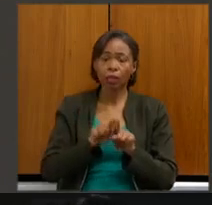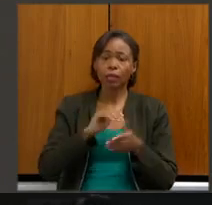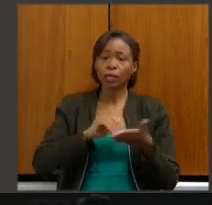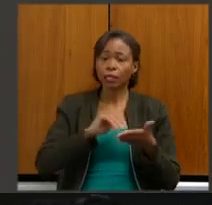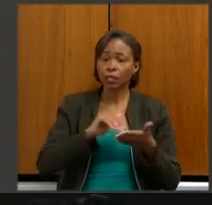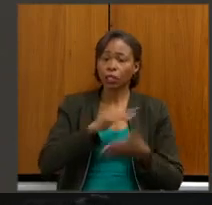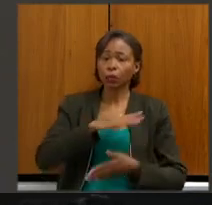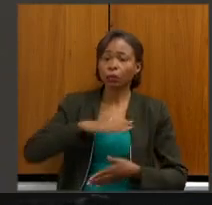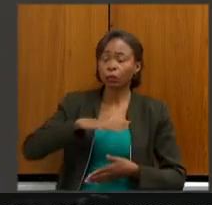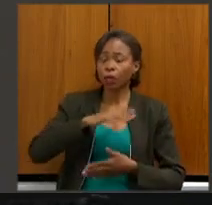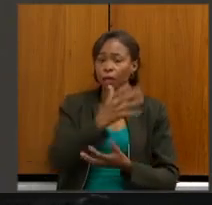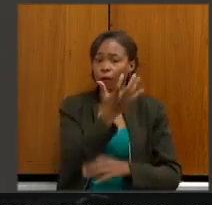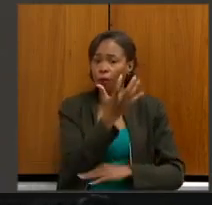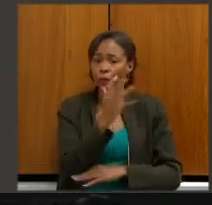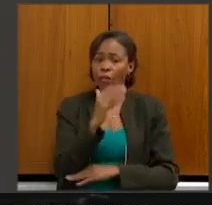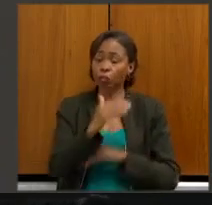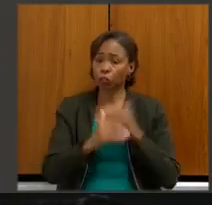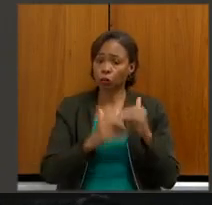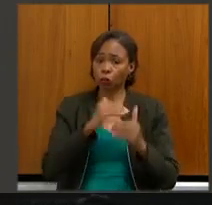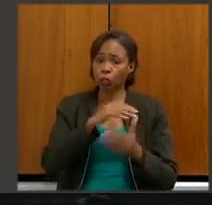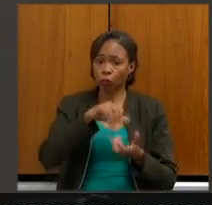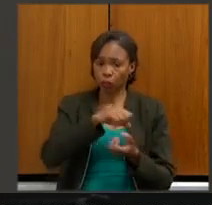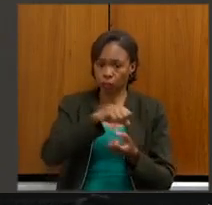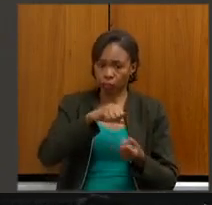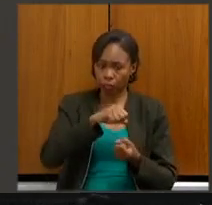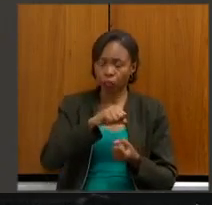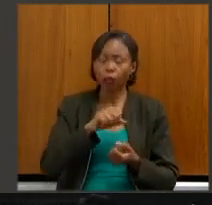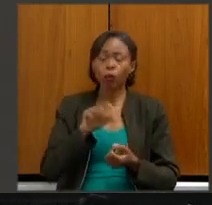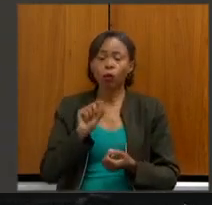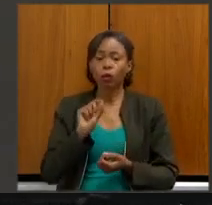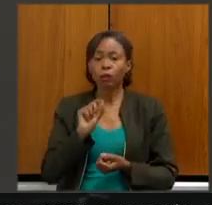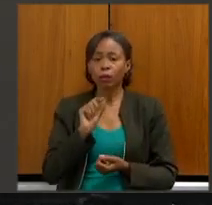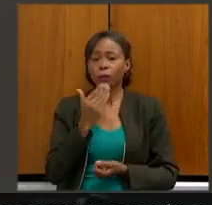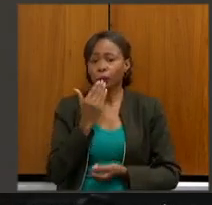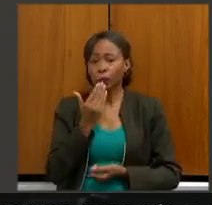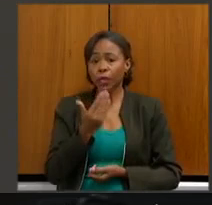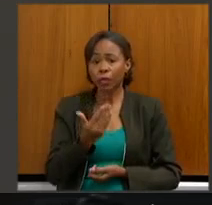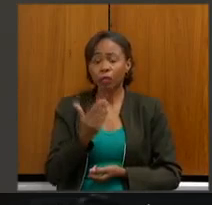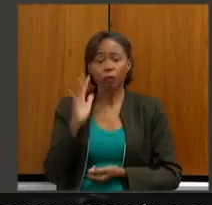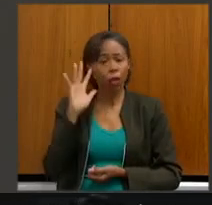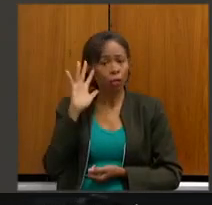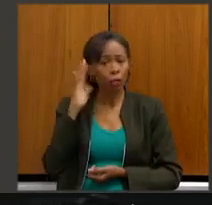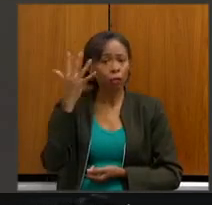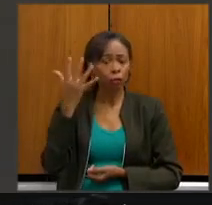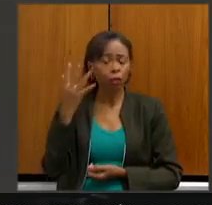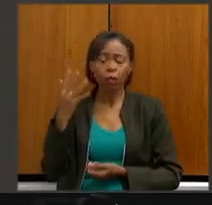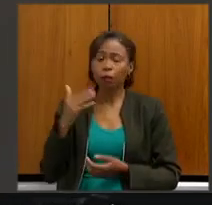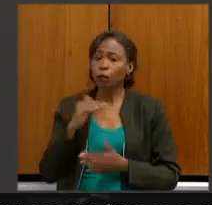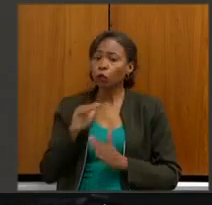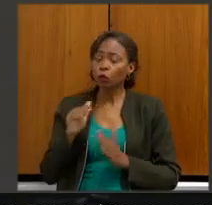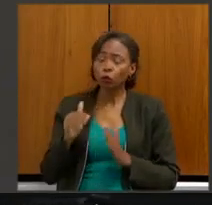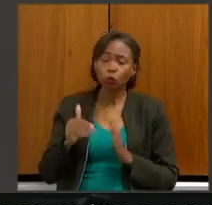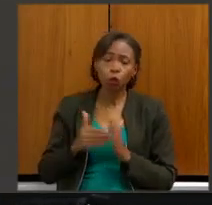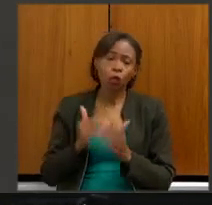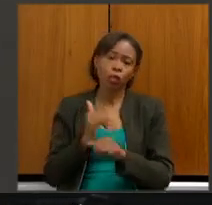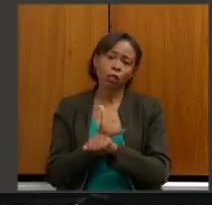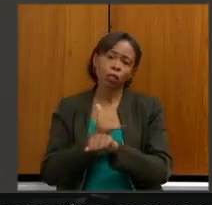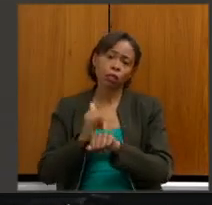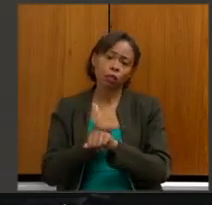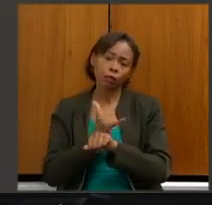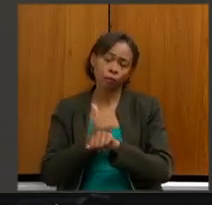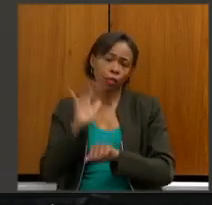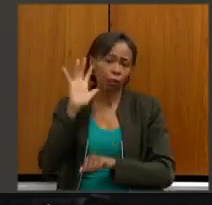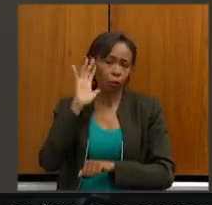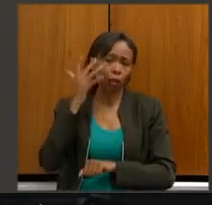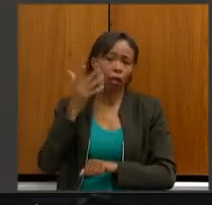Meio Ambiente e desenvolvimento sustentável semad pedido de providências para que ser e diz todas as medidas no sentido